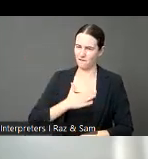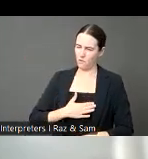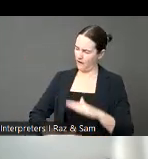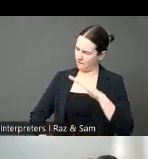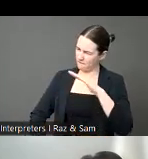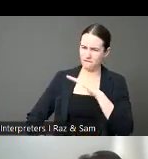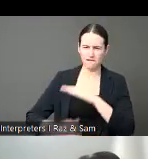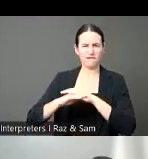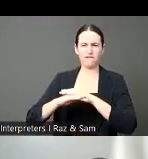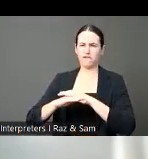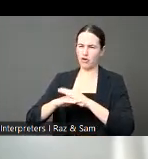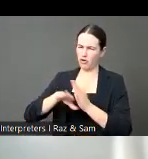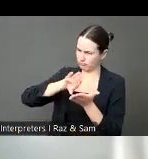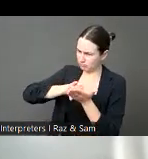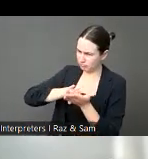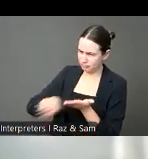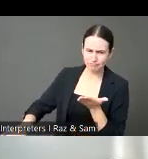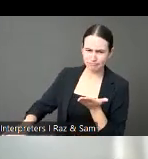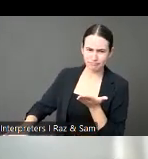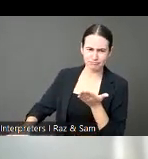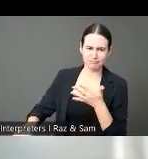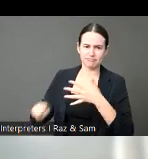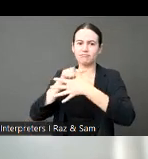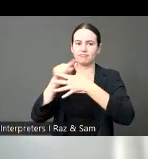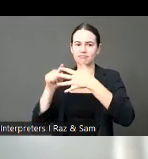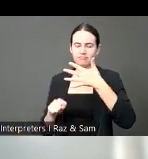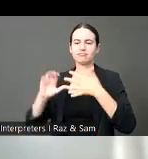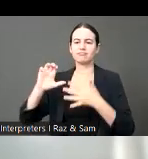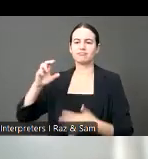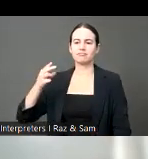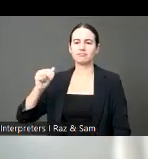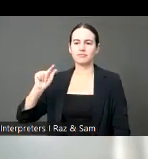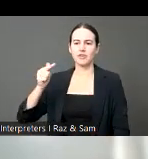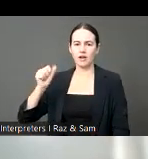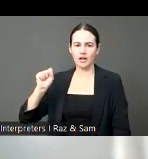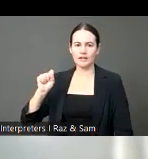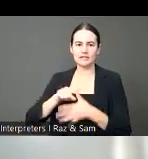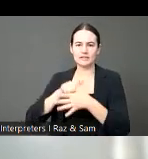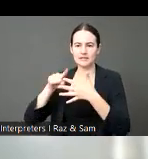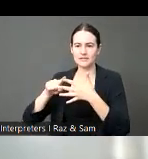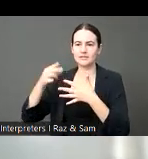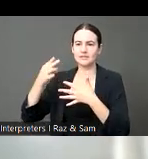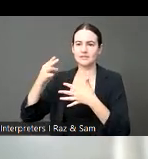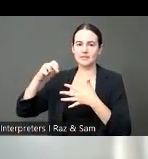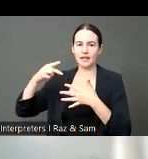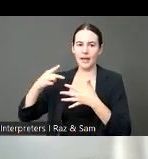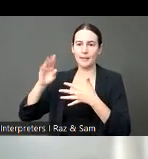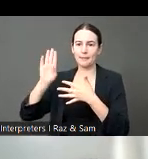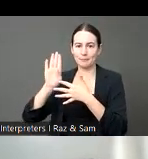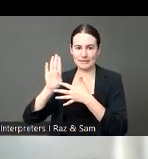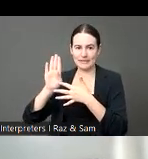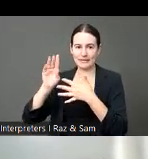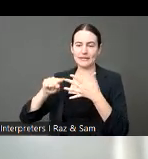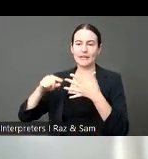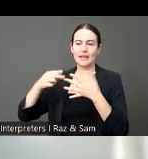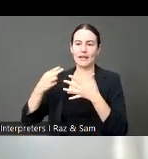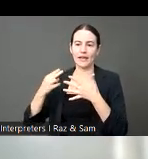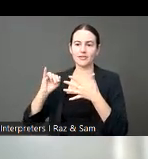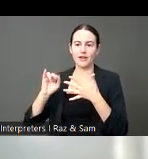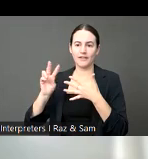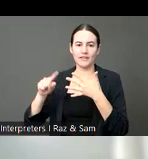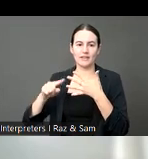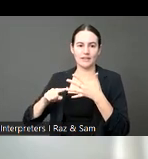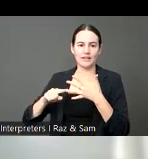hepatite B, HIV, HTLV e sífilis. E para isso, nós estamos trabalhando com 175 municípios prioritários, em que